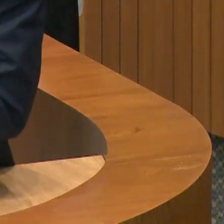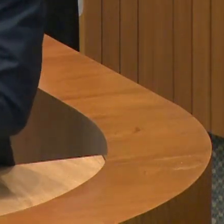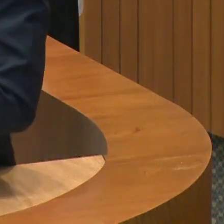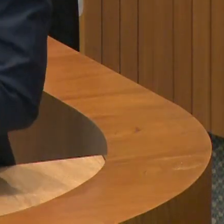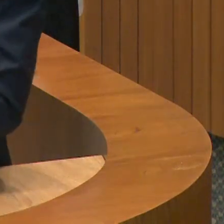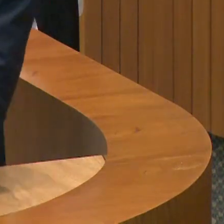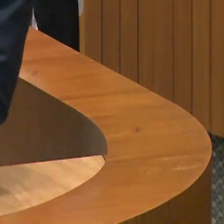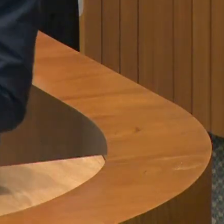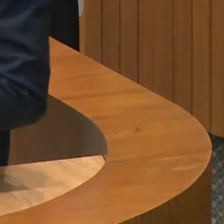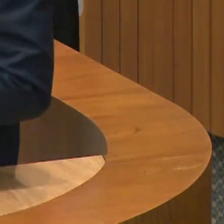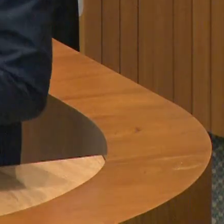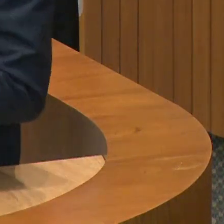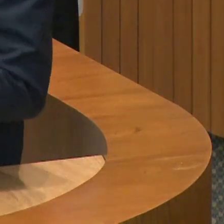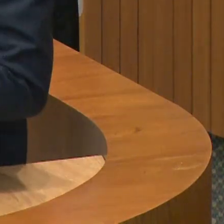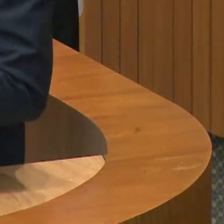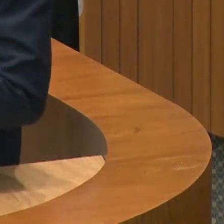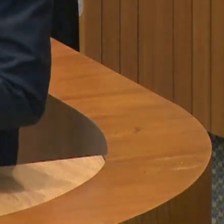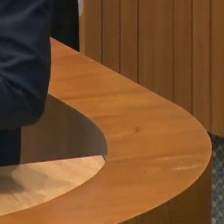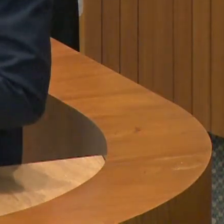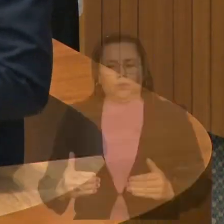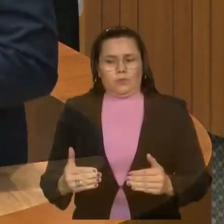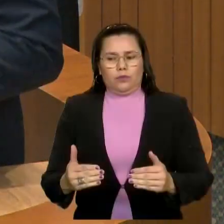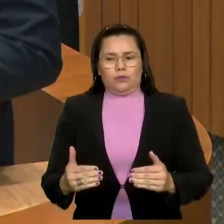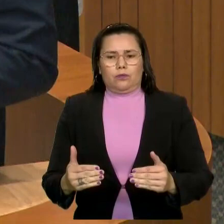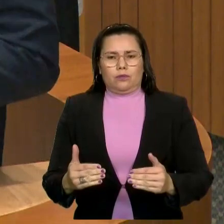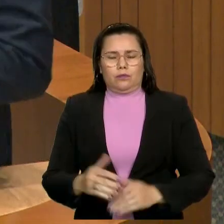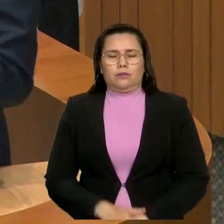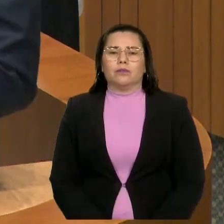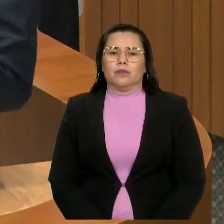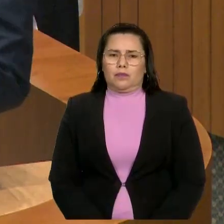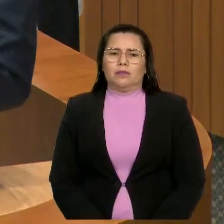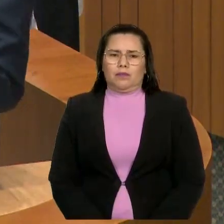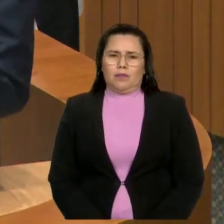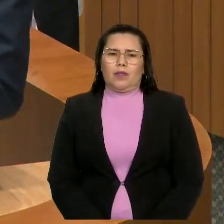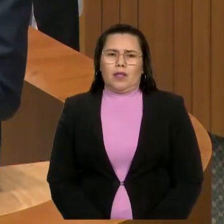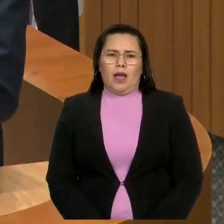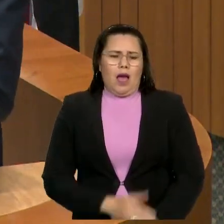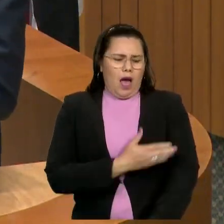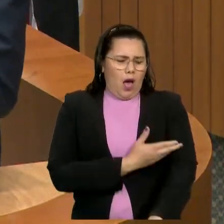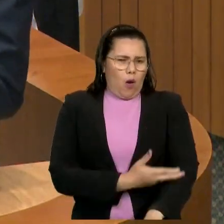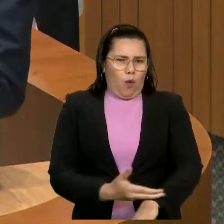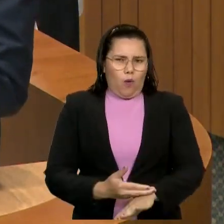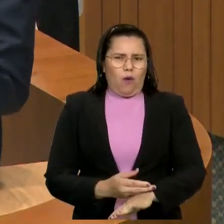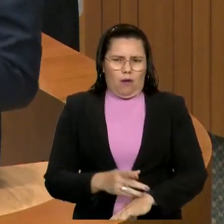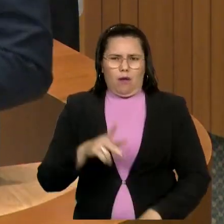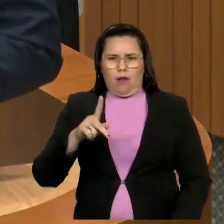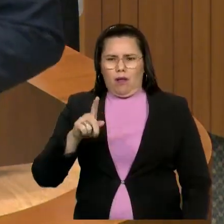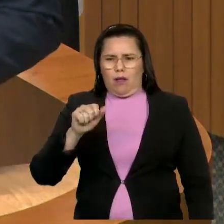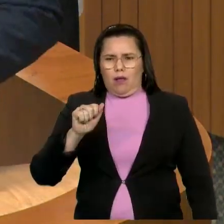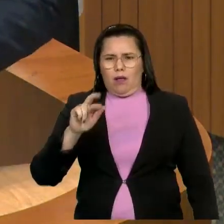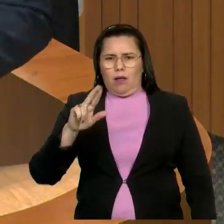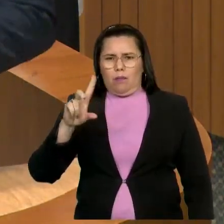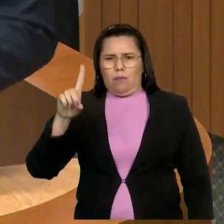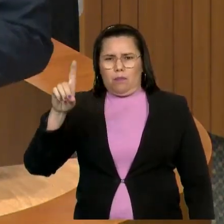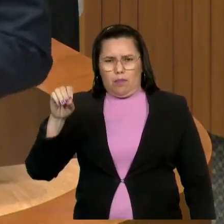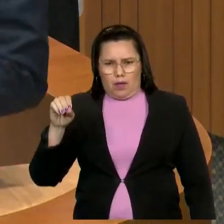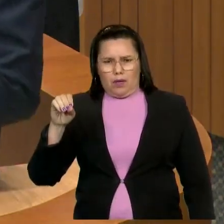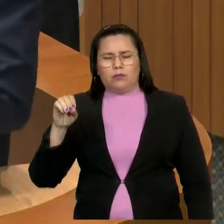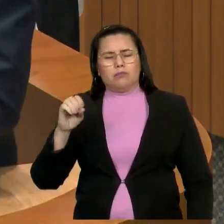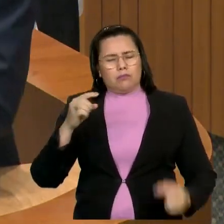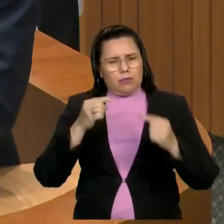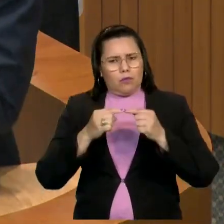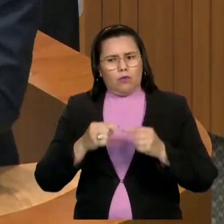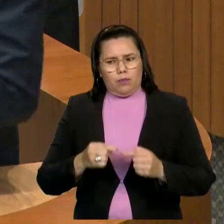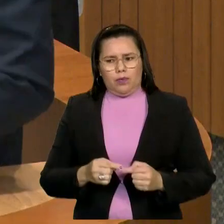realmente ele é pardo mesmo. Né? E pode considerar aí que eventualmente... Não, pardo e